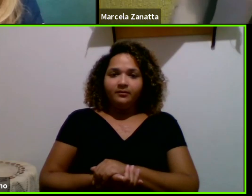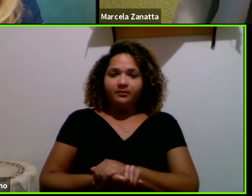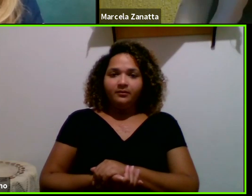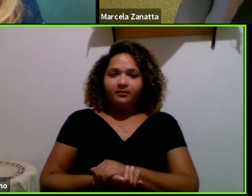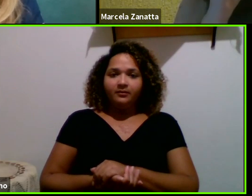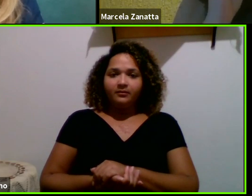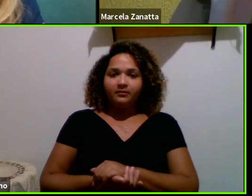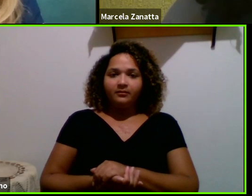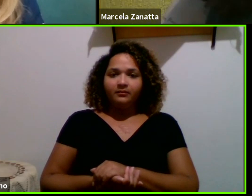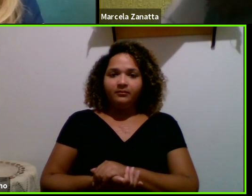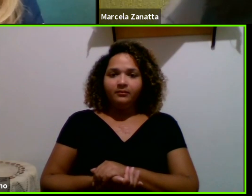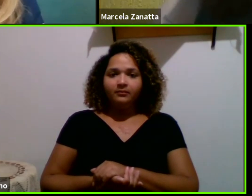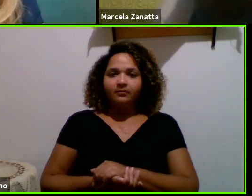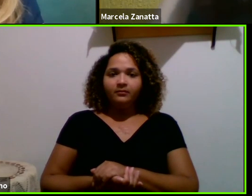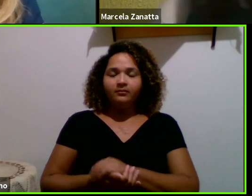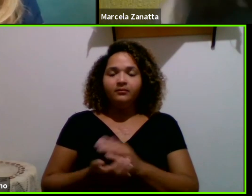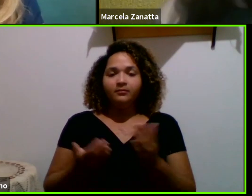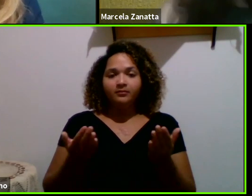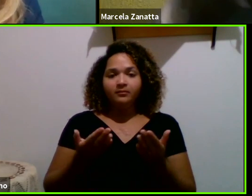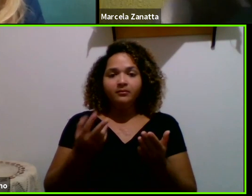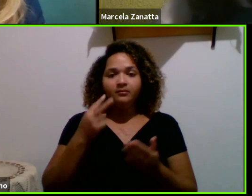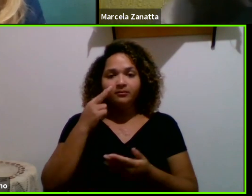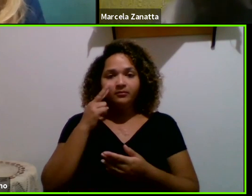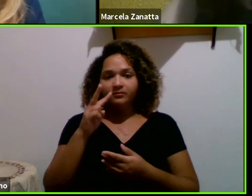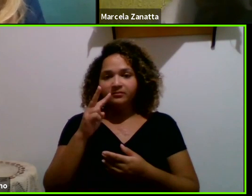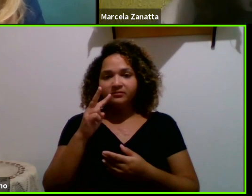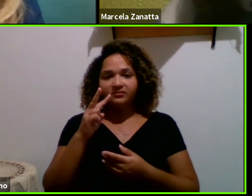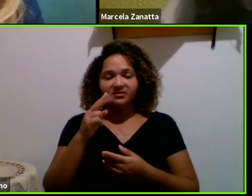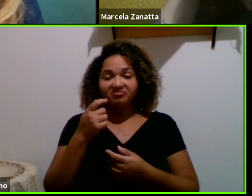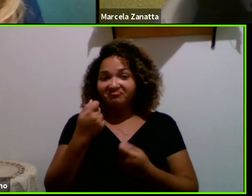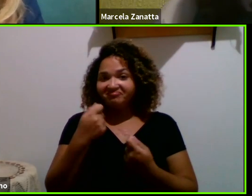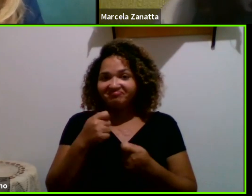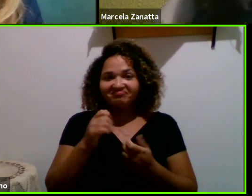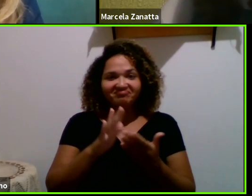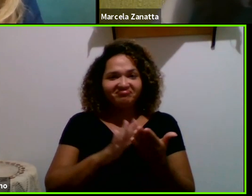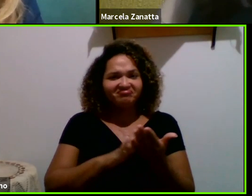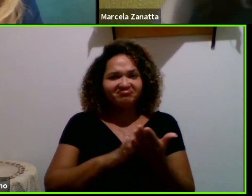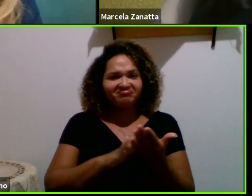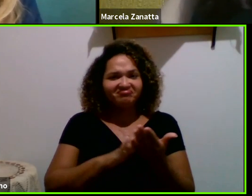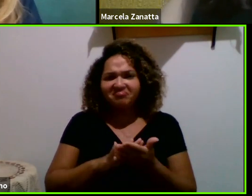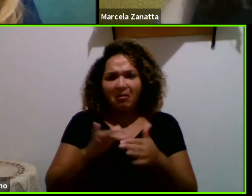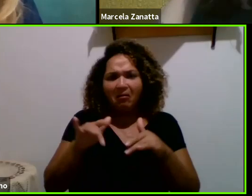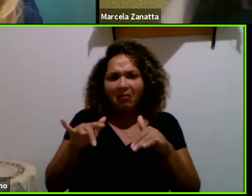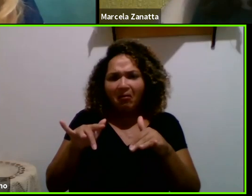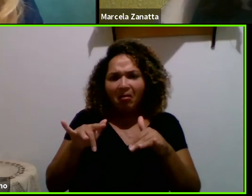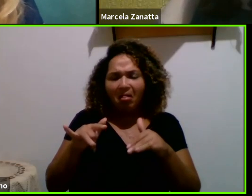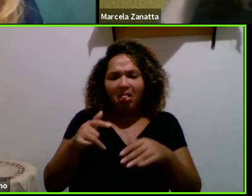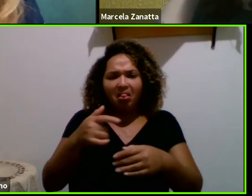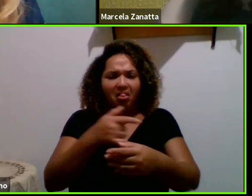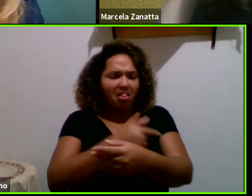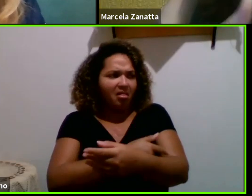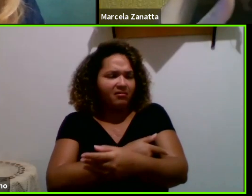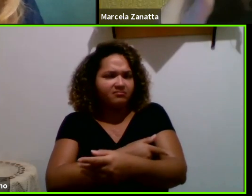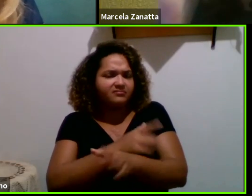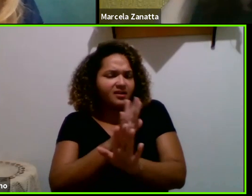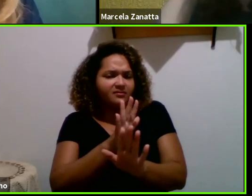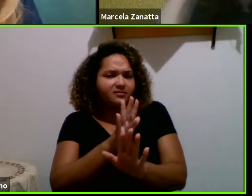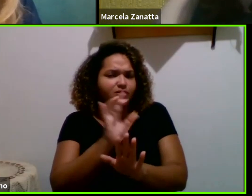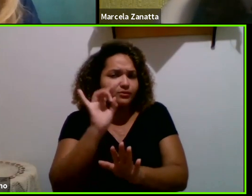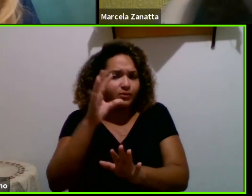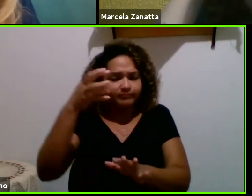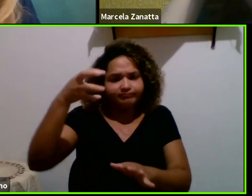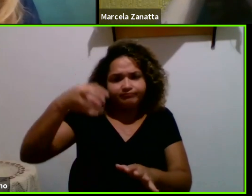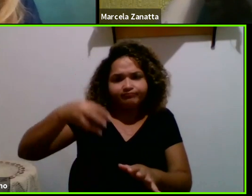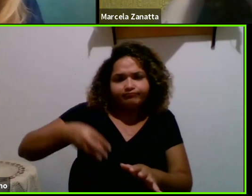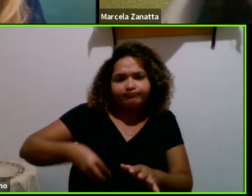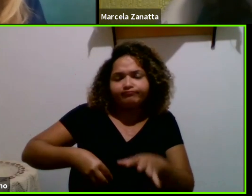quadro que a gente acabou de assistir, não teve nenhuma tecnologia quase, não é? Foi feita ali uma cardiotocografia, mas poderia muito bem